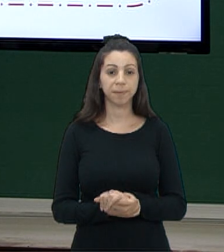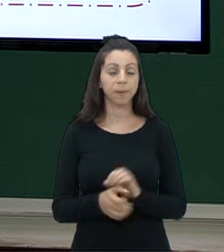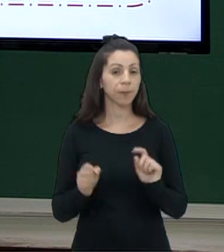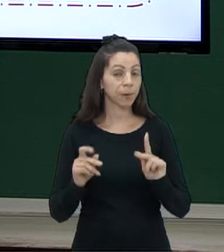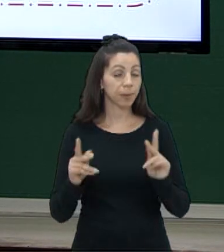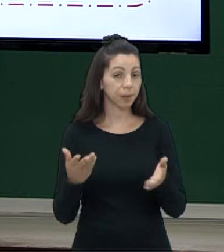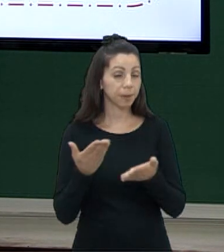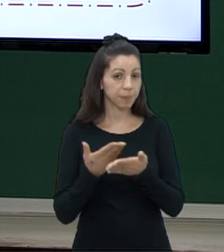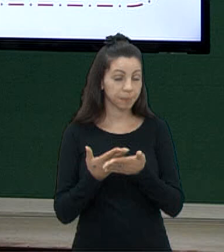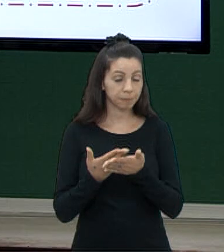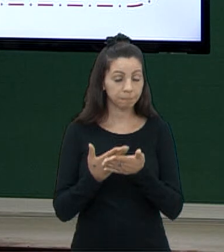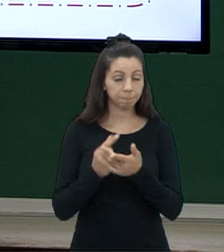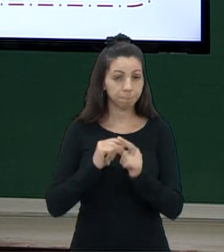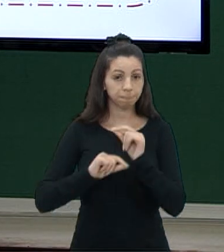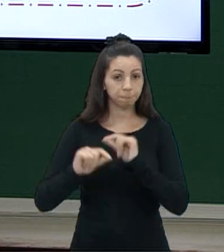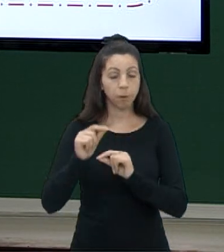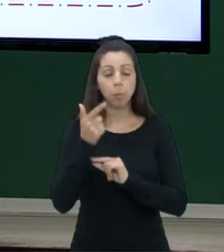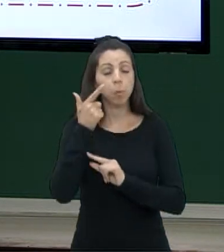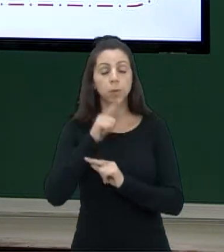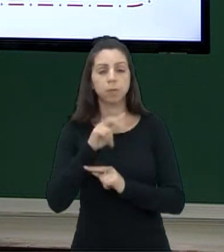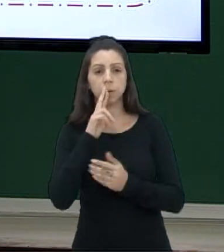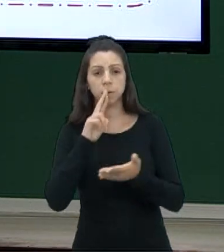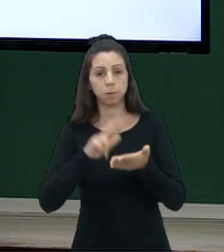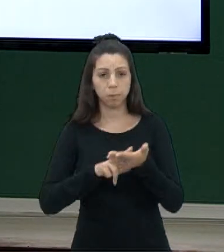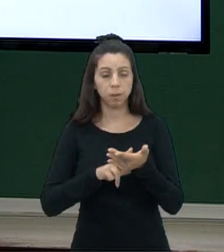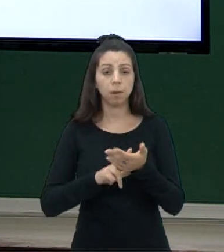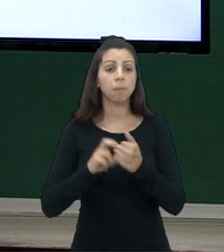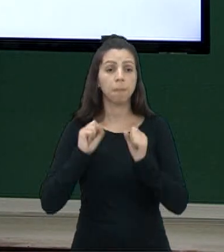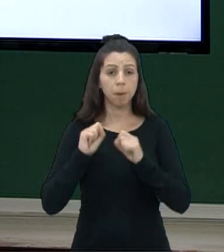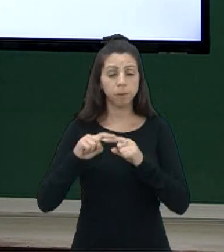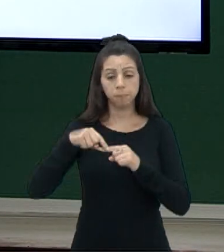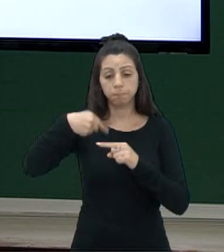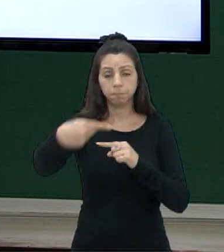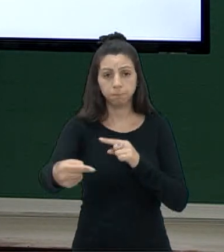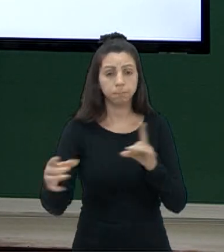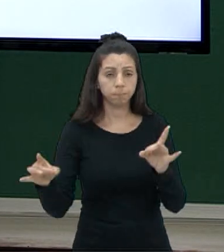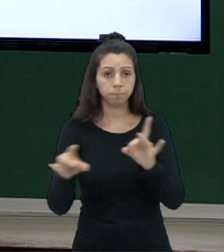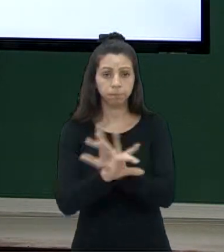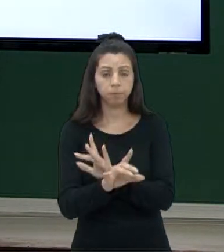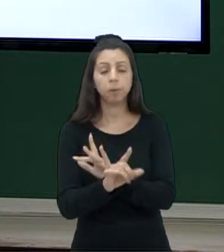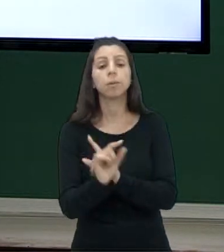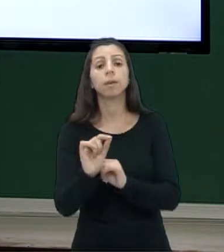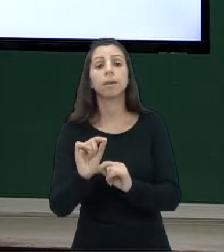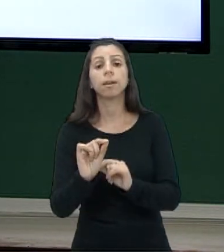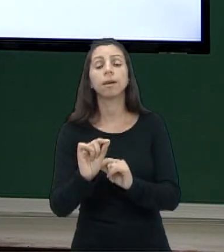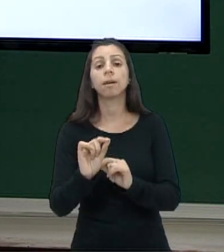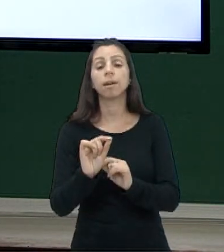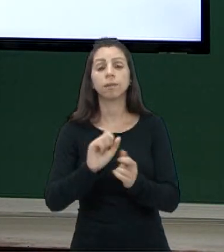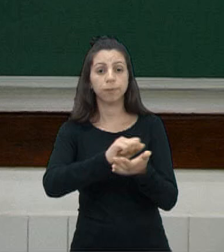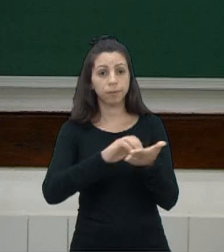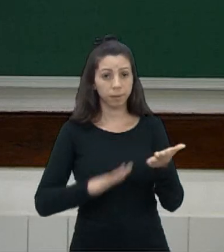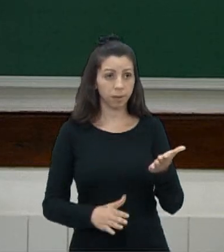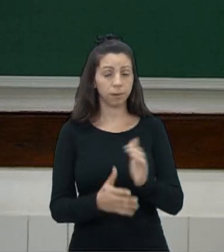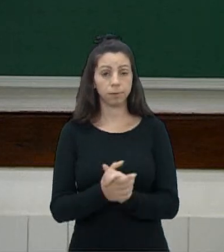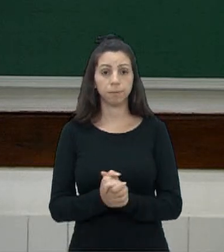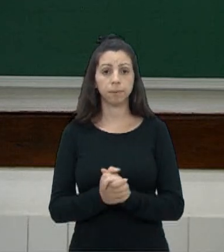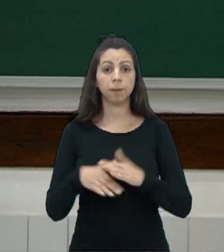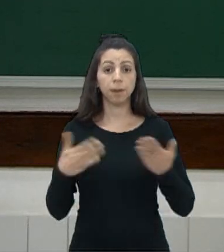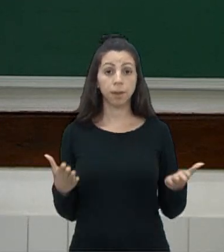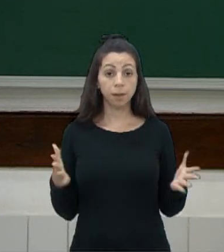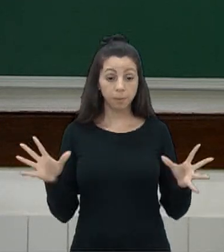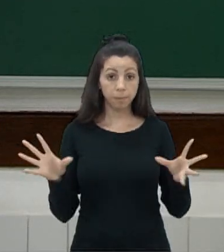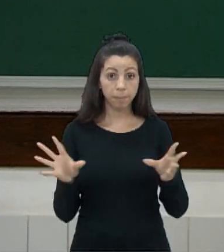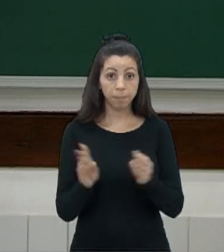Muito bem, estudante. Caso você não tenha conseguido, depois você pode concluir a resolução desse exercício. Então, na nossa aula de hoje,